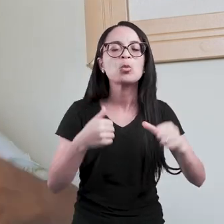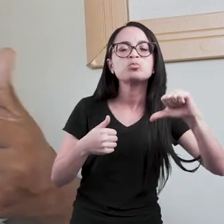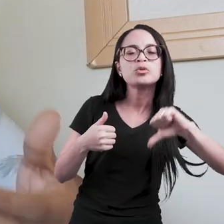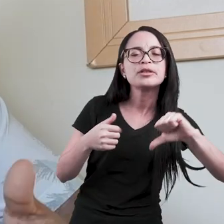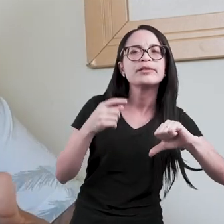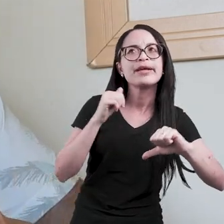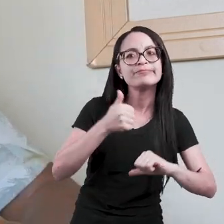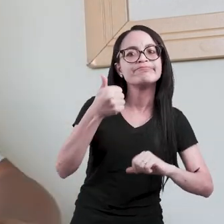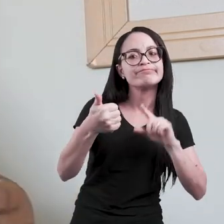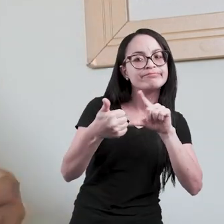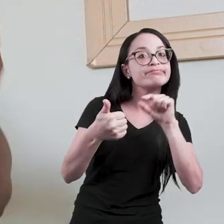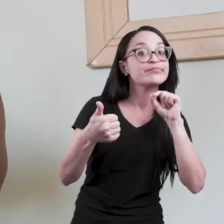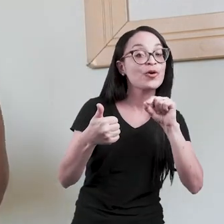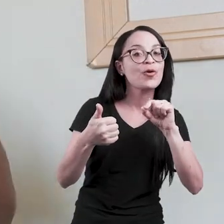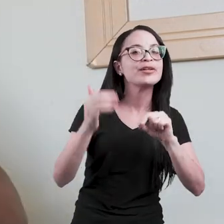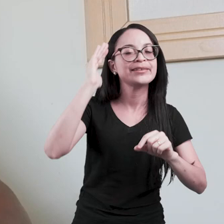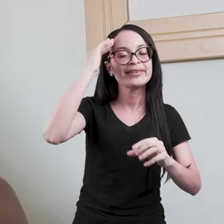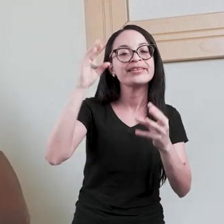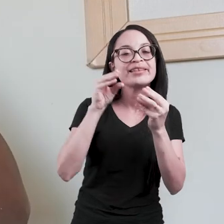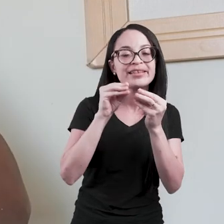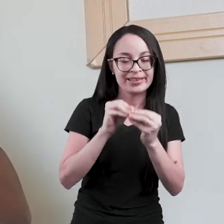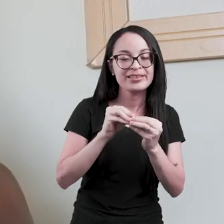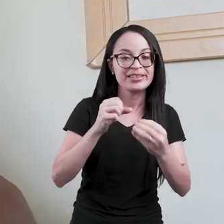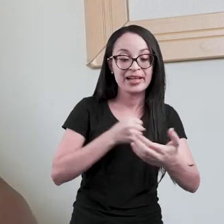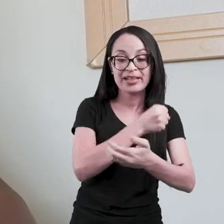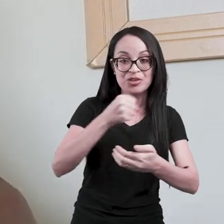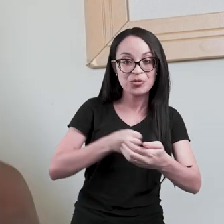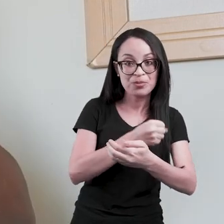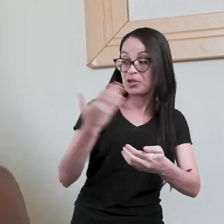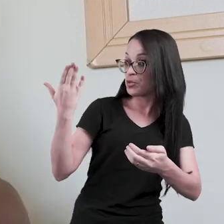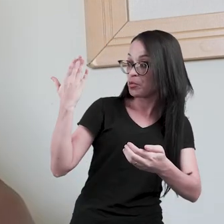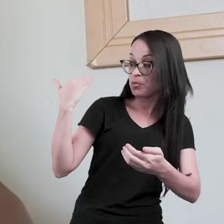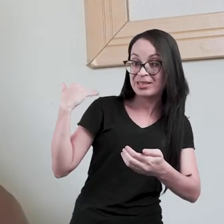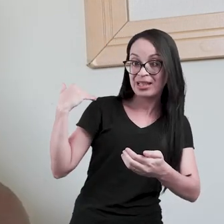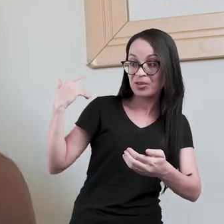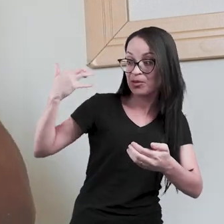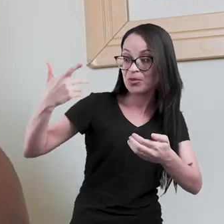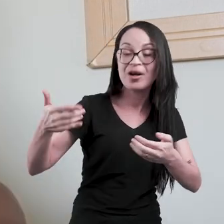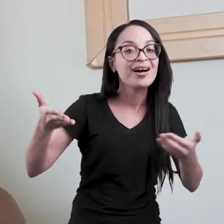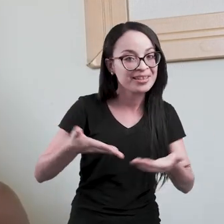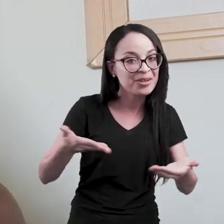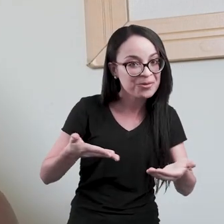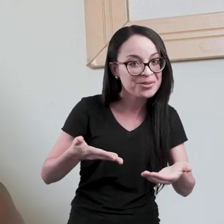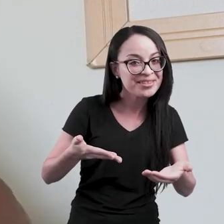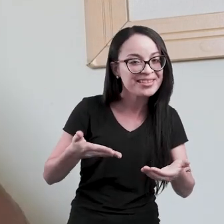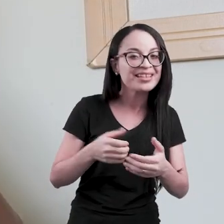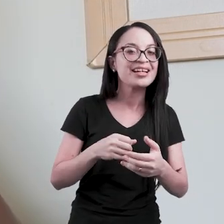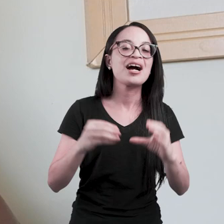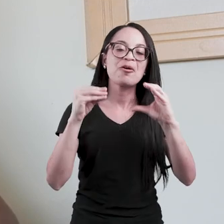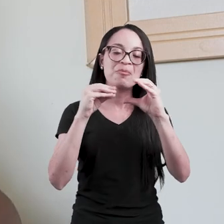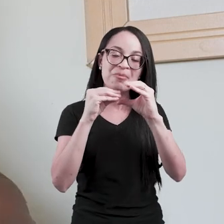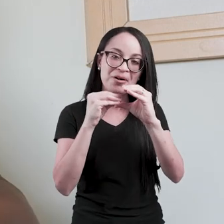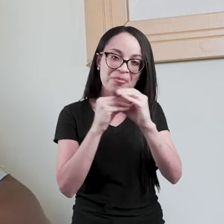vai chegar a um conceito de que a gastronomia tradicional, popular, tem a pamonha como um dos